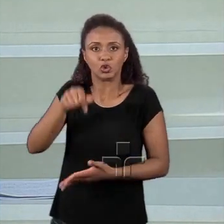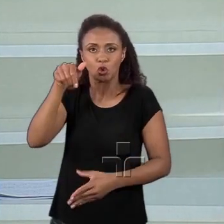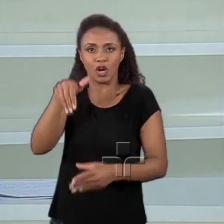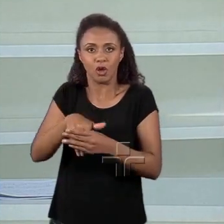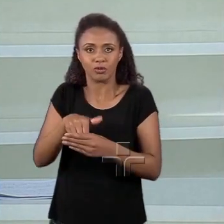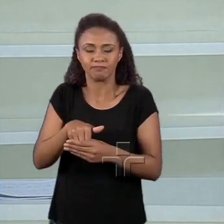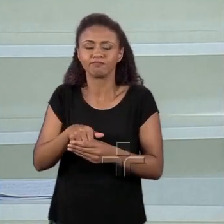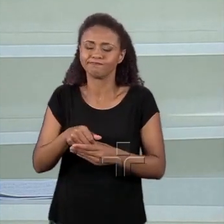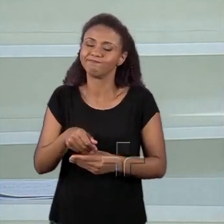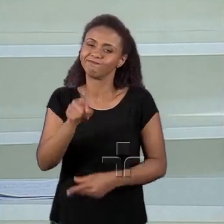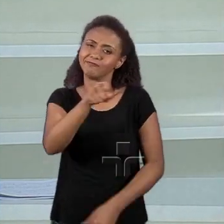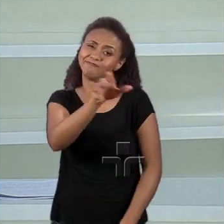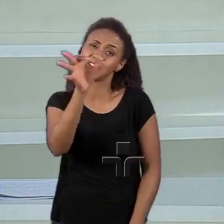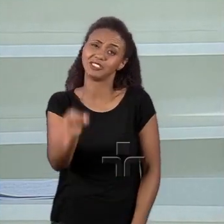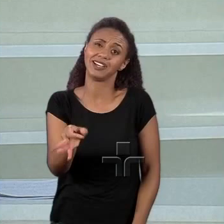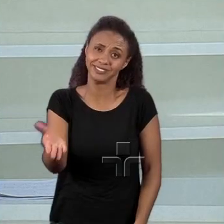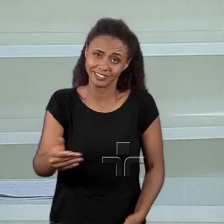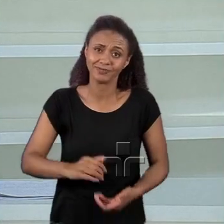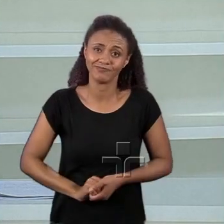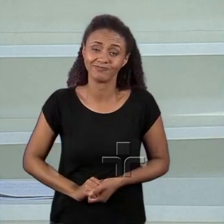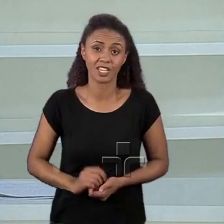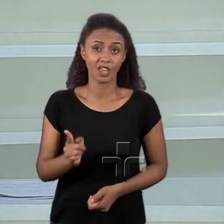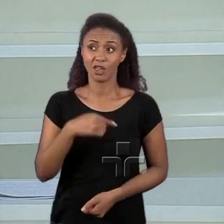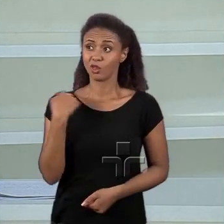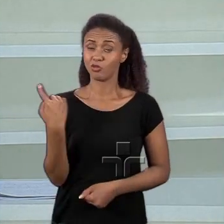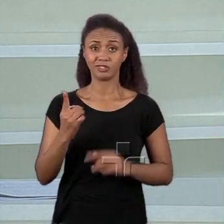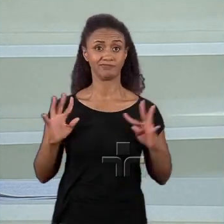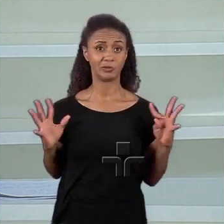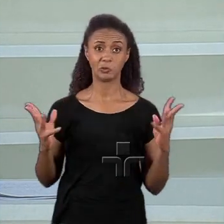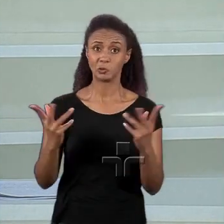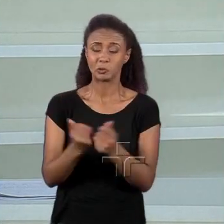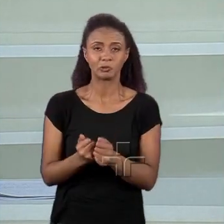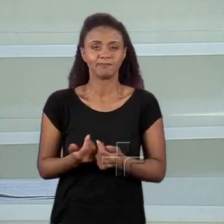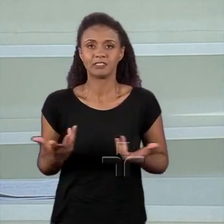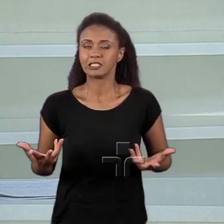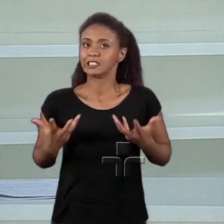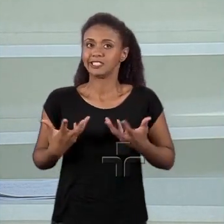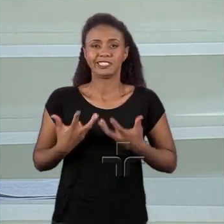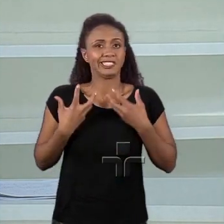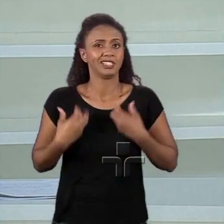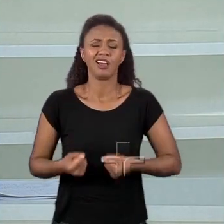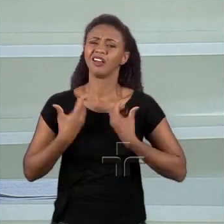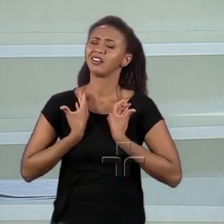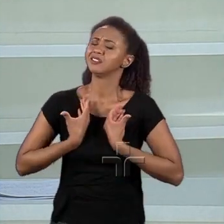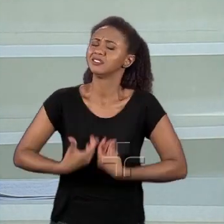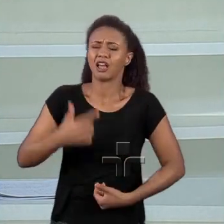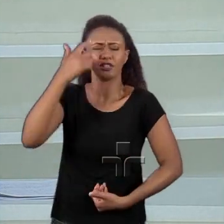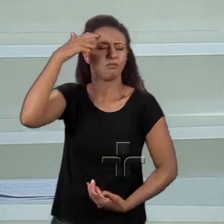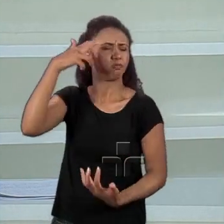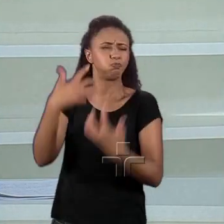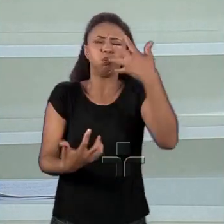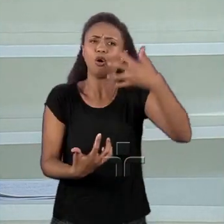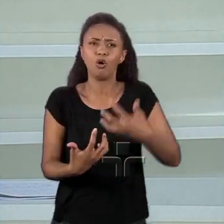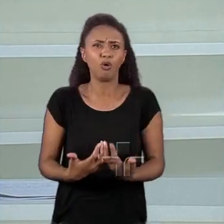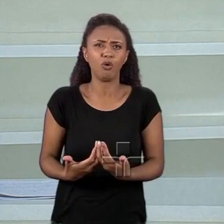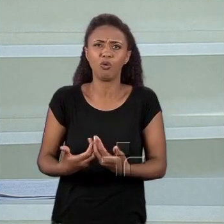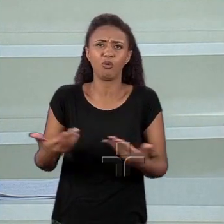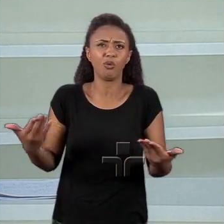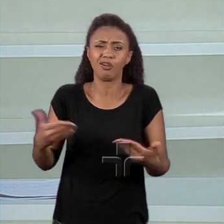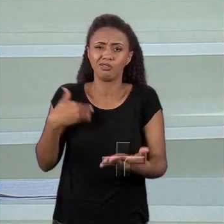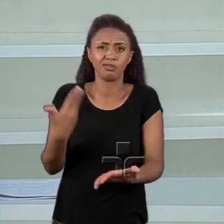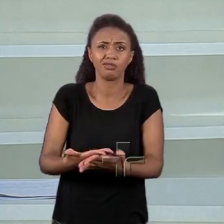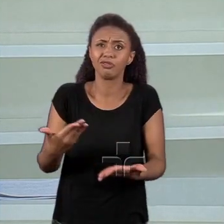razão a todas vocês. Todas nós estamos muito indignadas, exaustas cansadas dos maus tratos,